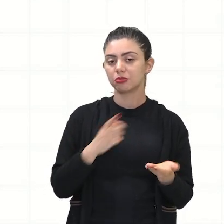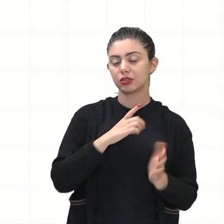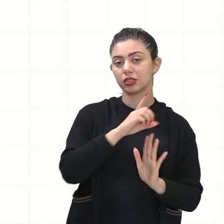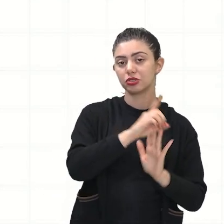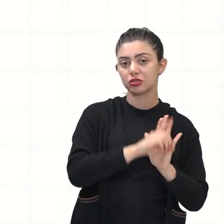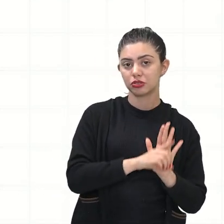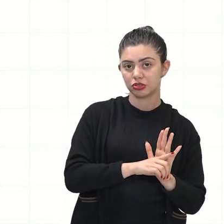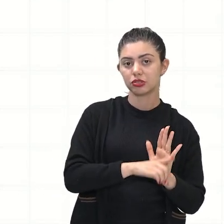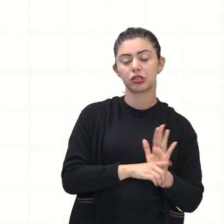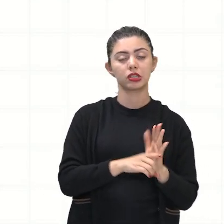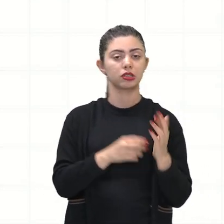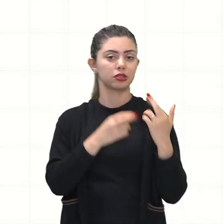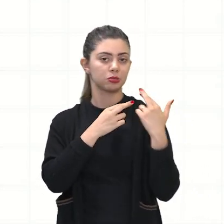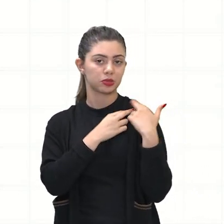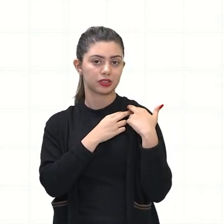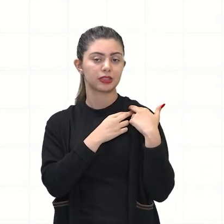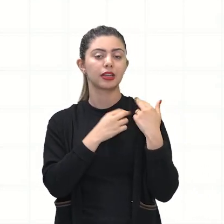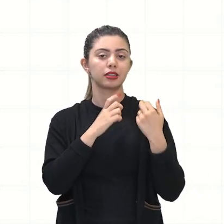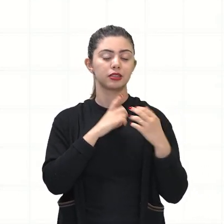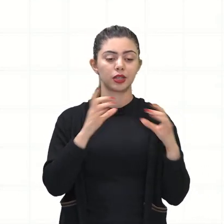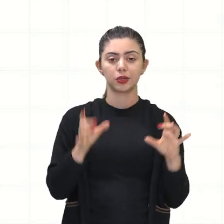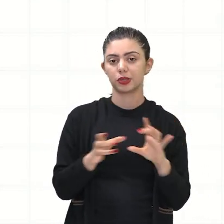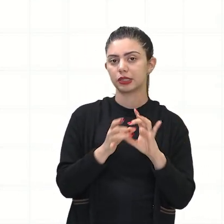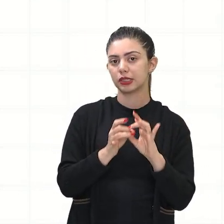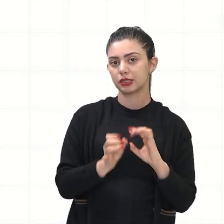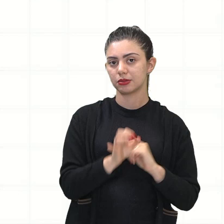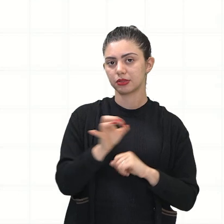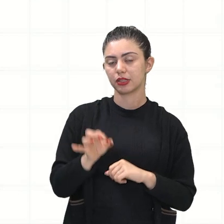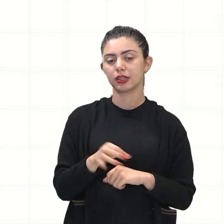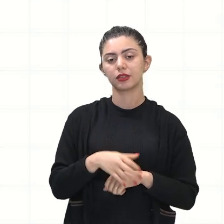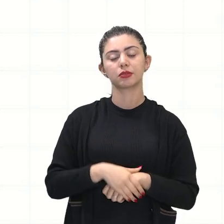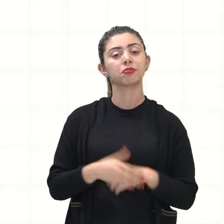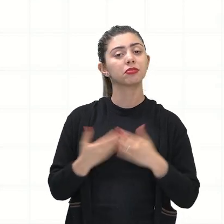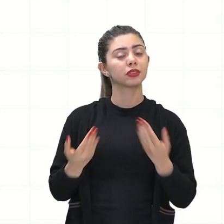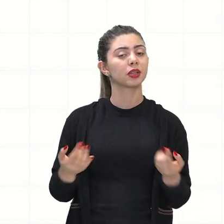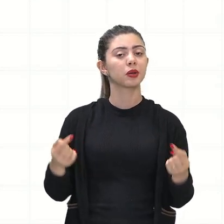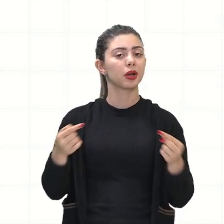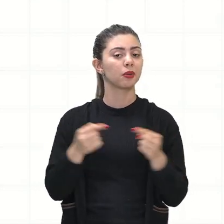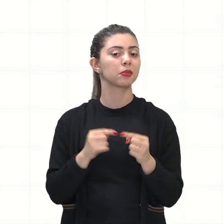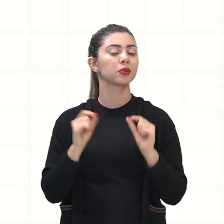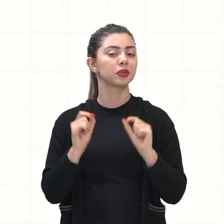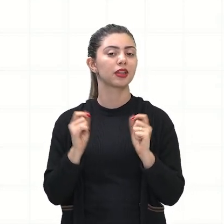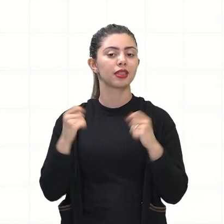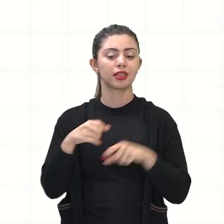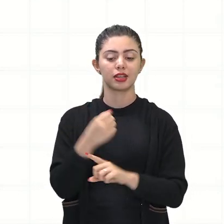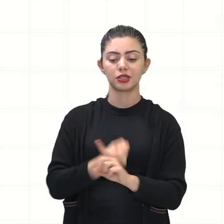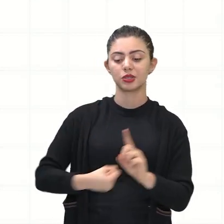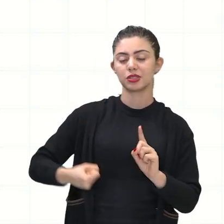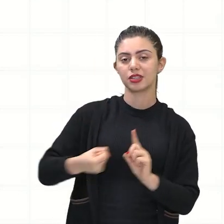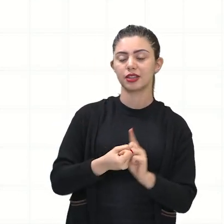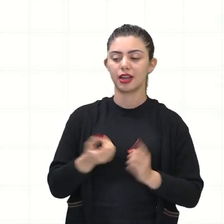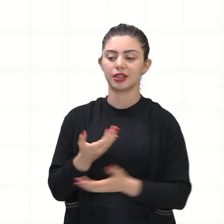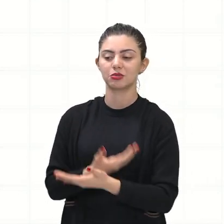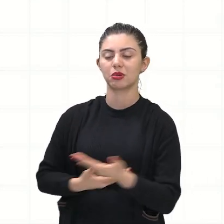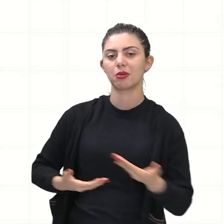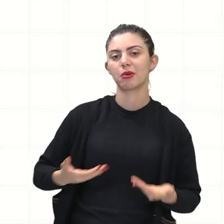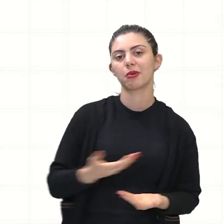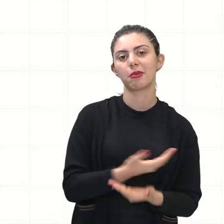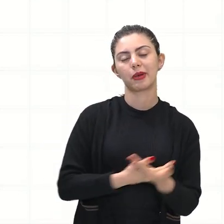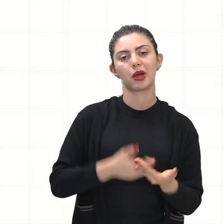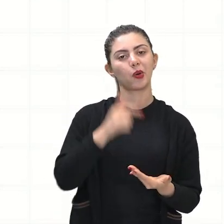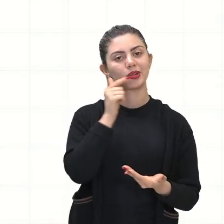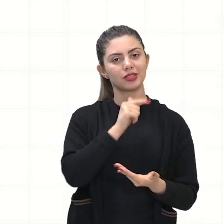deveres quanto dos direitos, eles têm tudo a ver para uma boa convivência justa